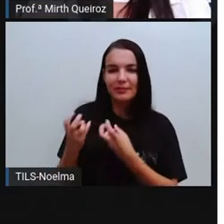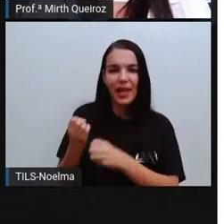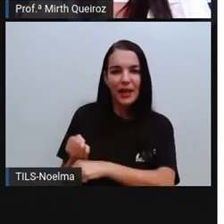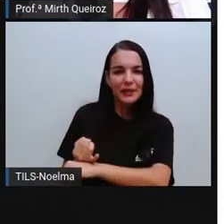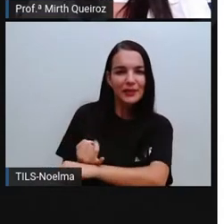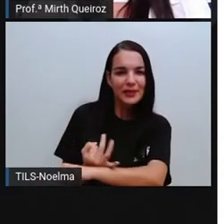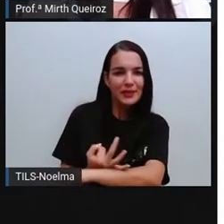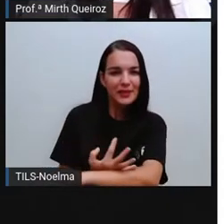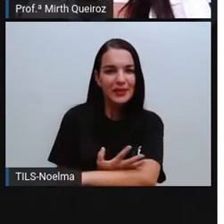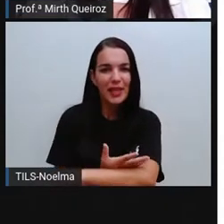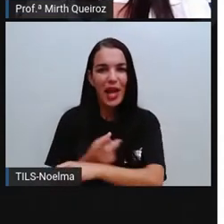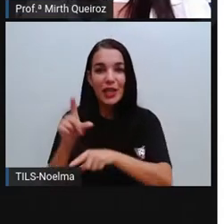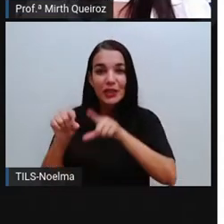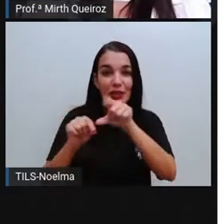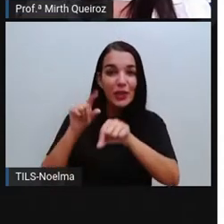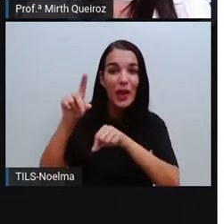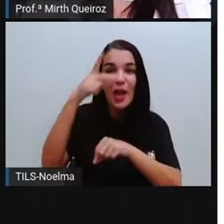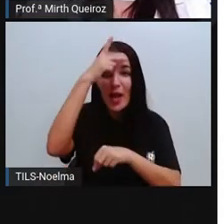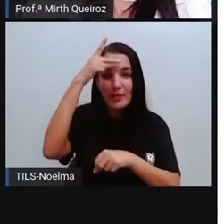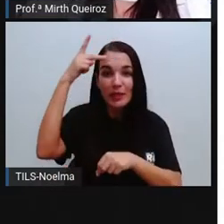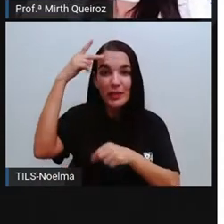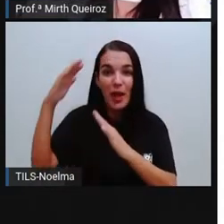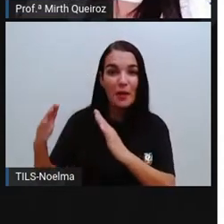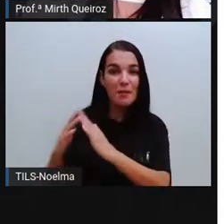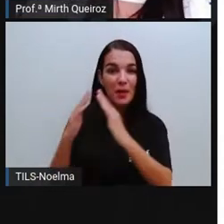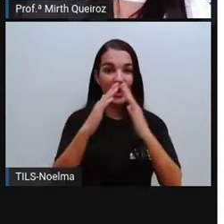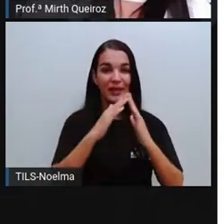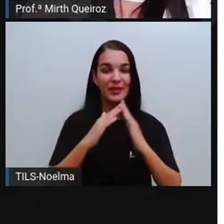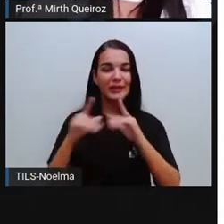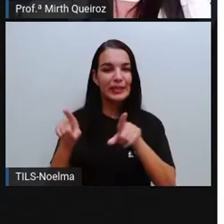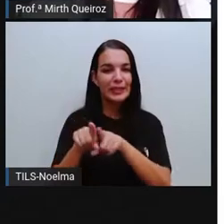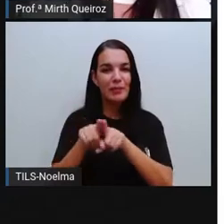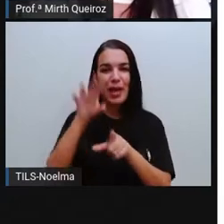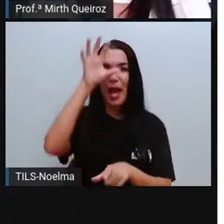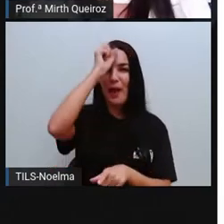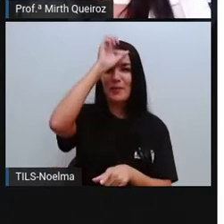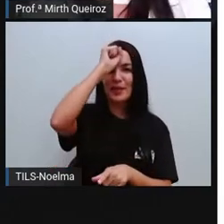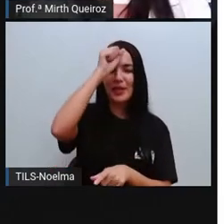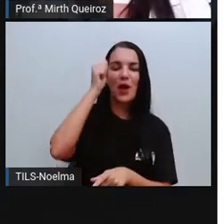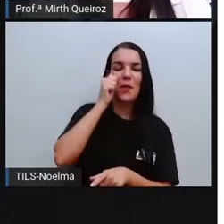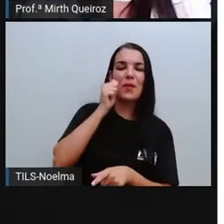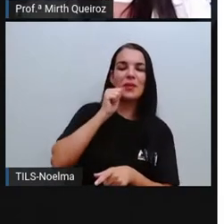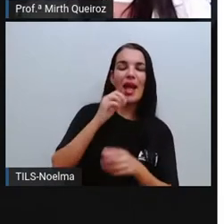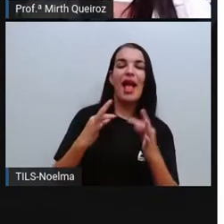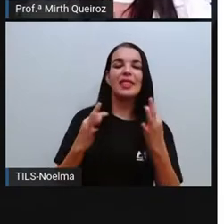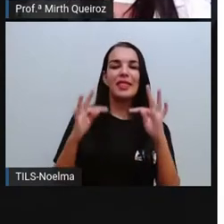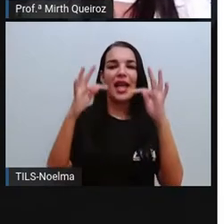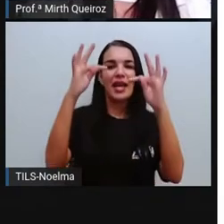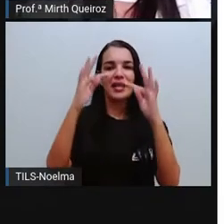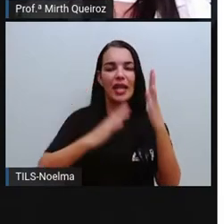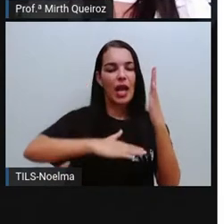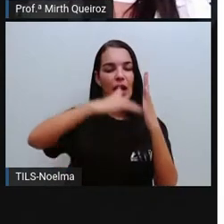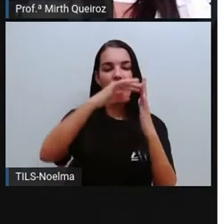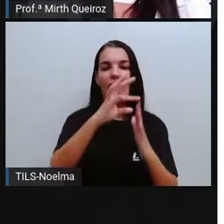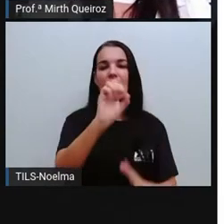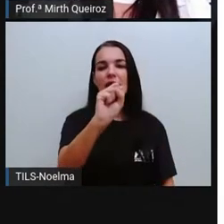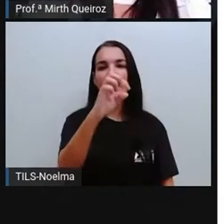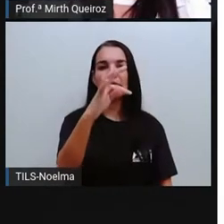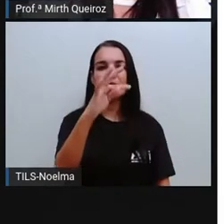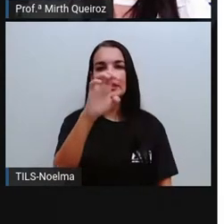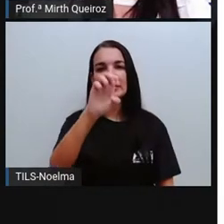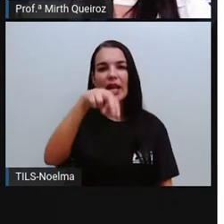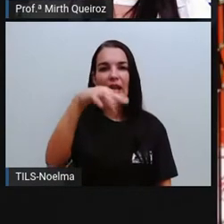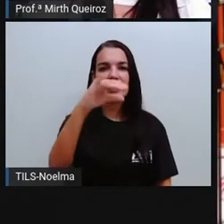pelos próprios moradores, que também aprenderam com Mônica a técnica stencil.